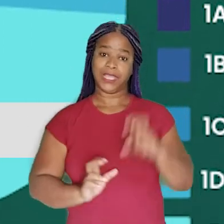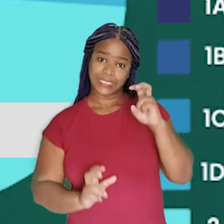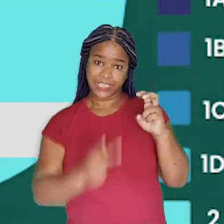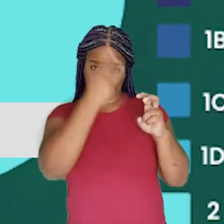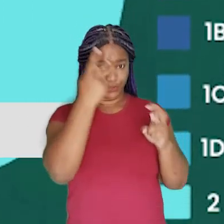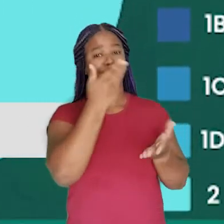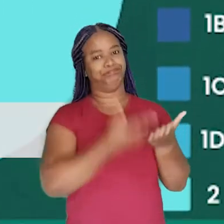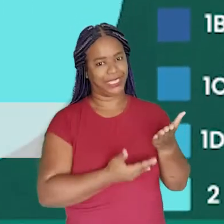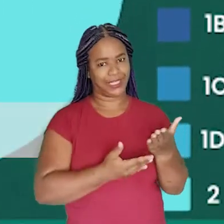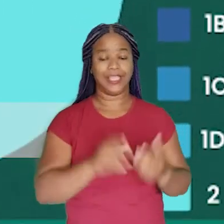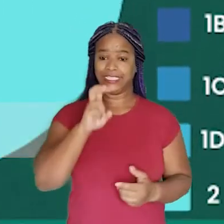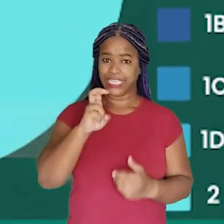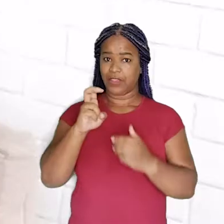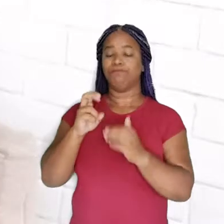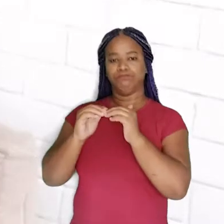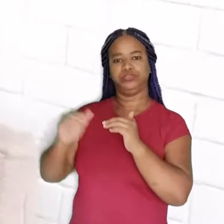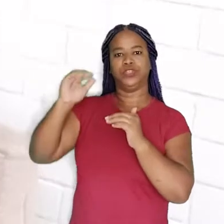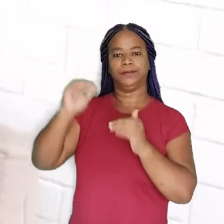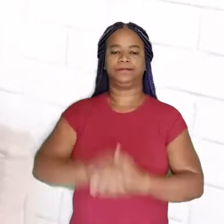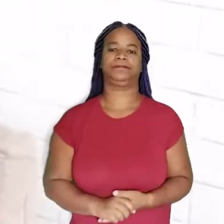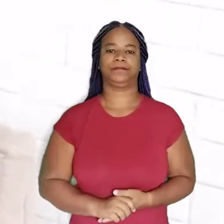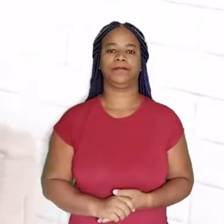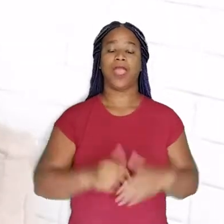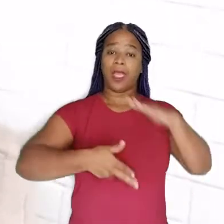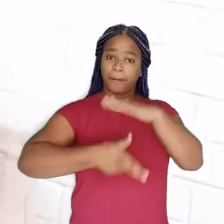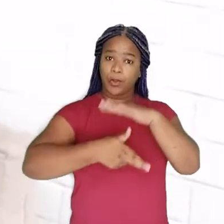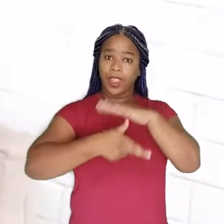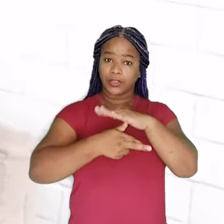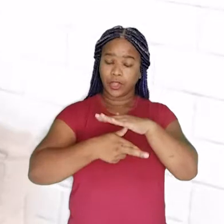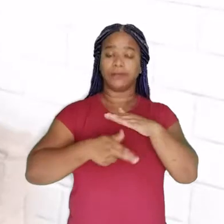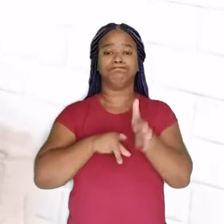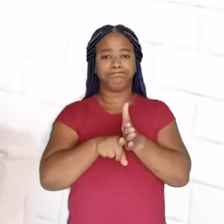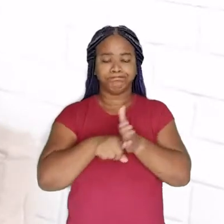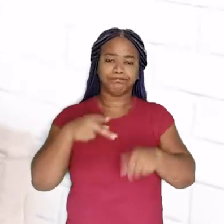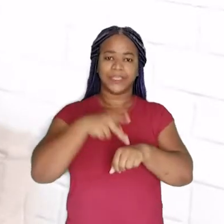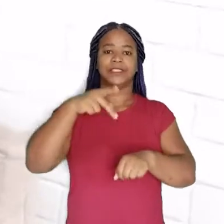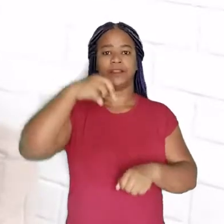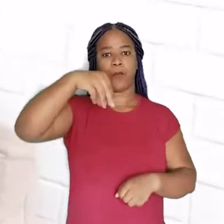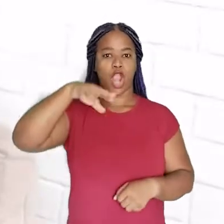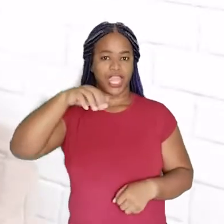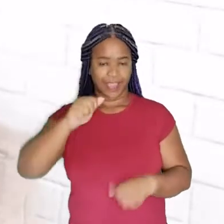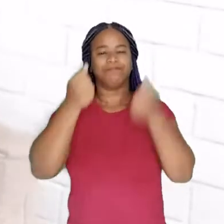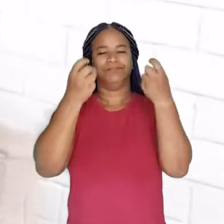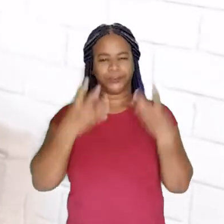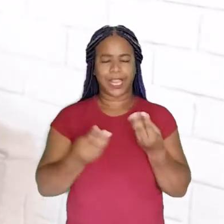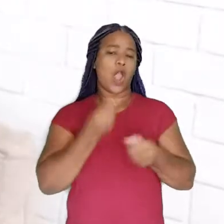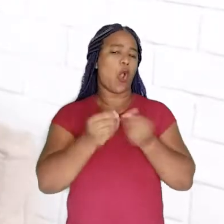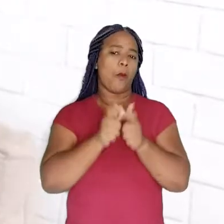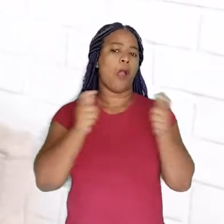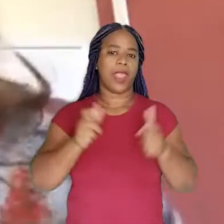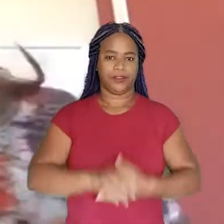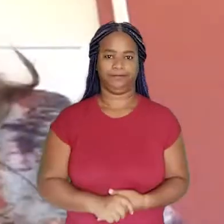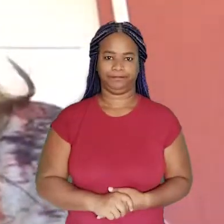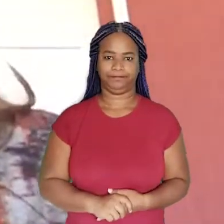perder e 6 subir de nível. A pró-reitora de pós-graduação em pesquisa, Mônica Ribeiro, fala mais sobre esse aumento de